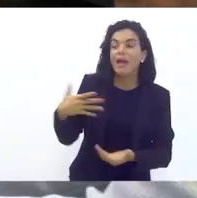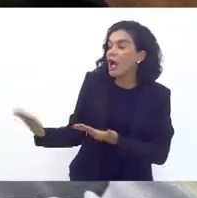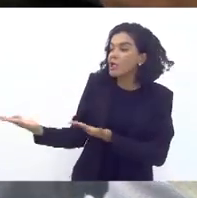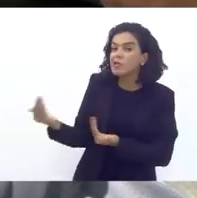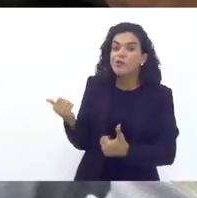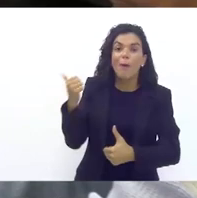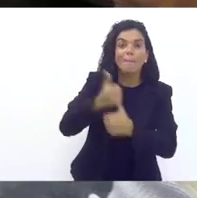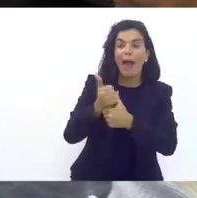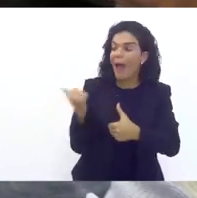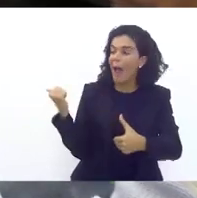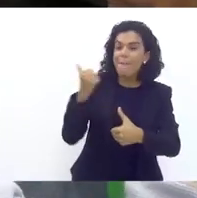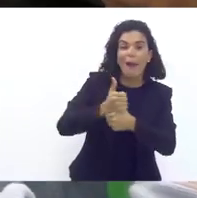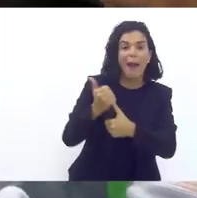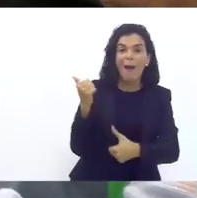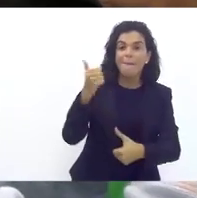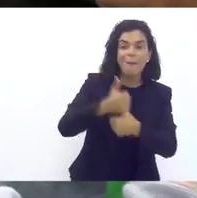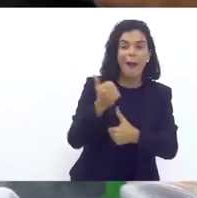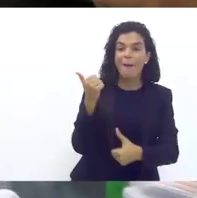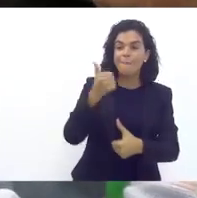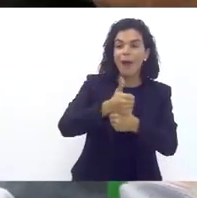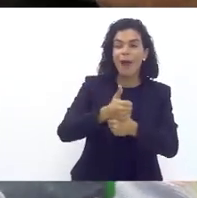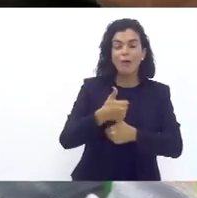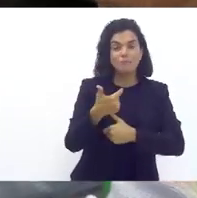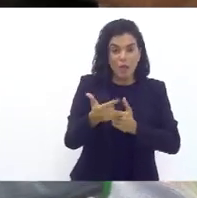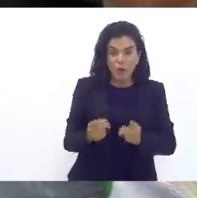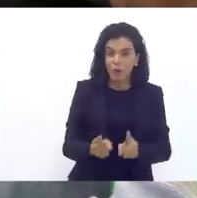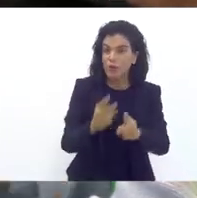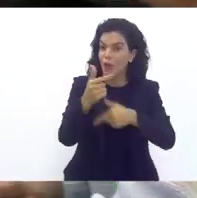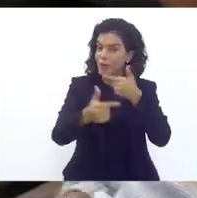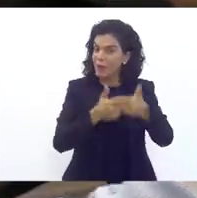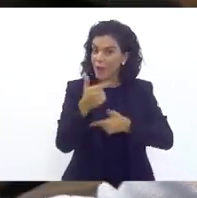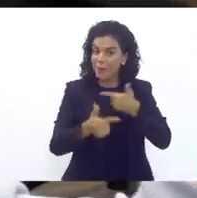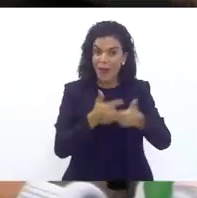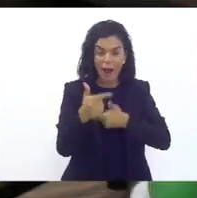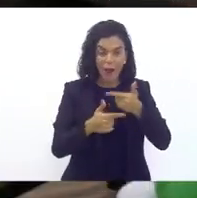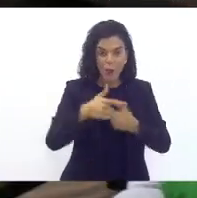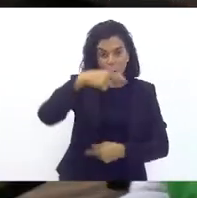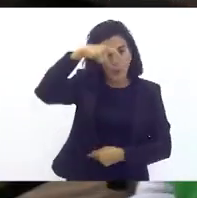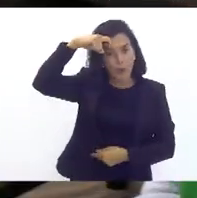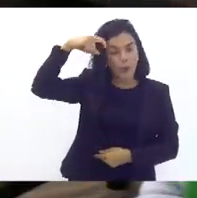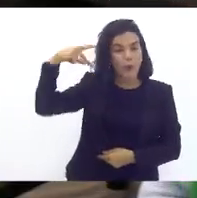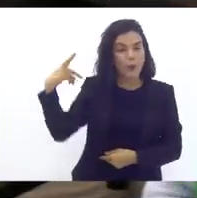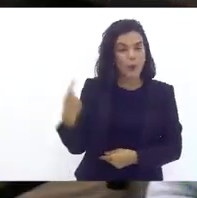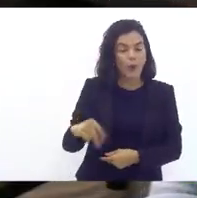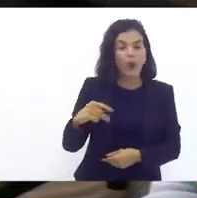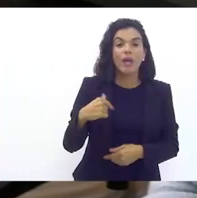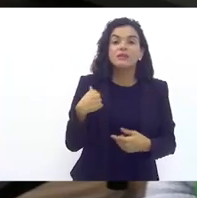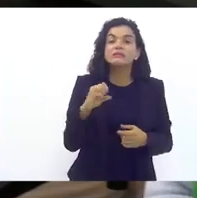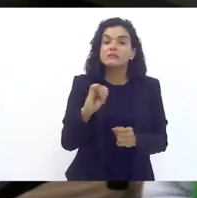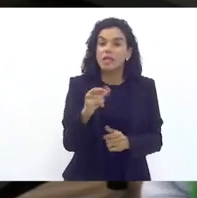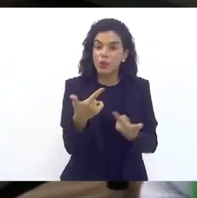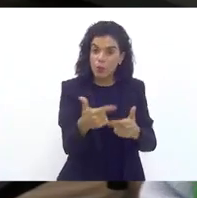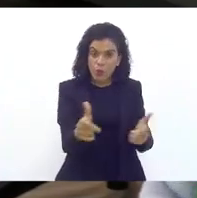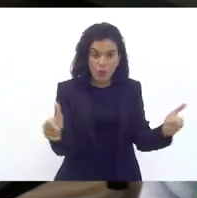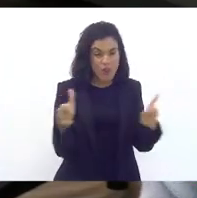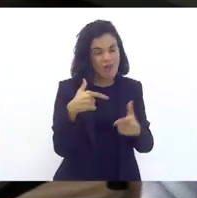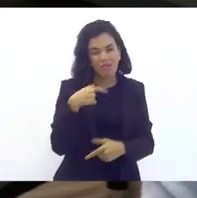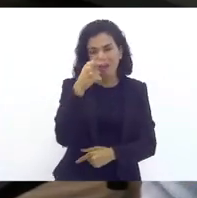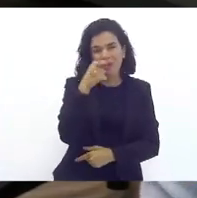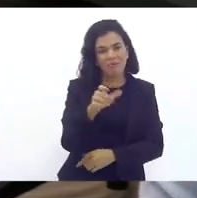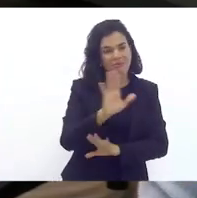que a gente precisa colocar para dentro para que continue o trabalho de quem está fazendo aqui arduamente? Então, se não for isso, não nos